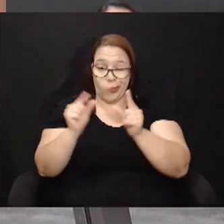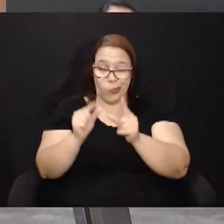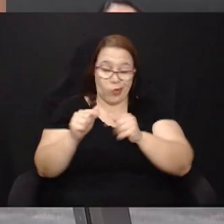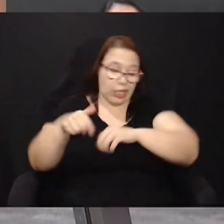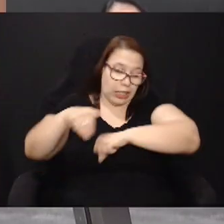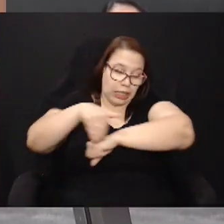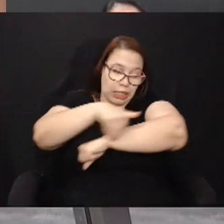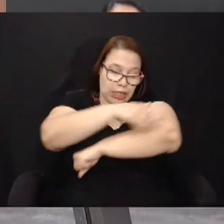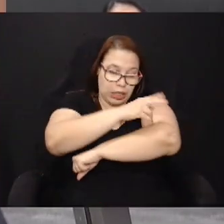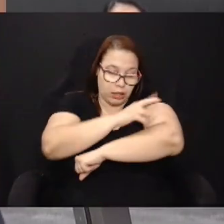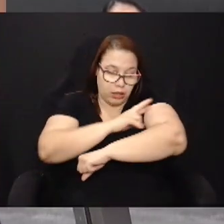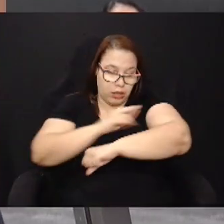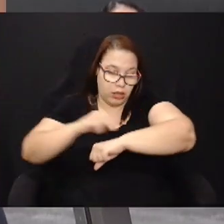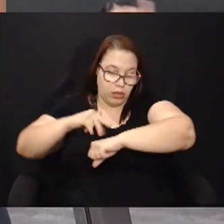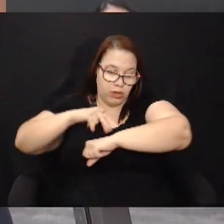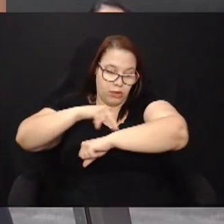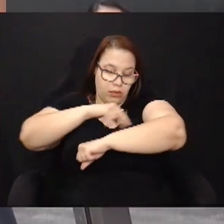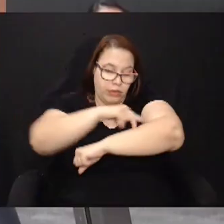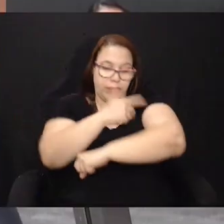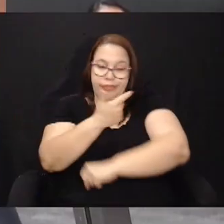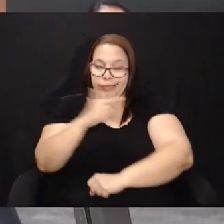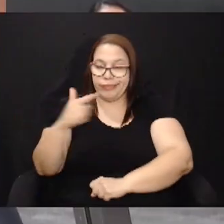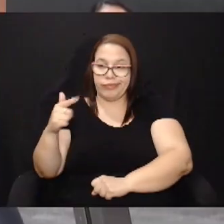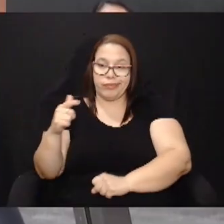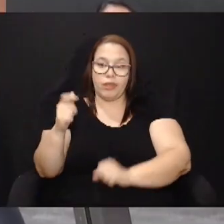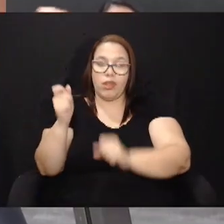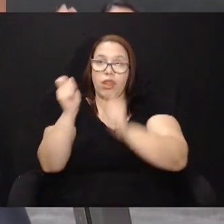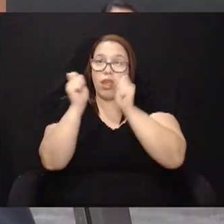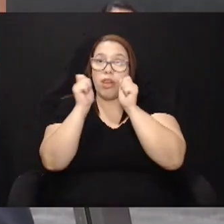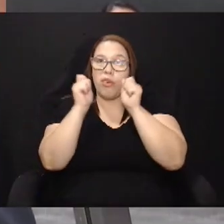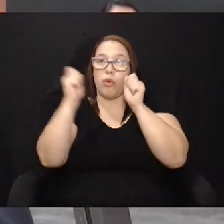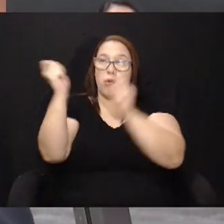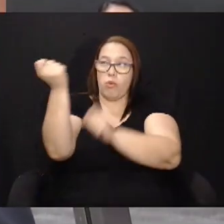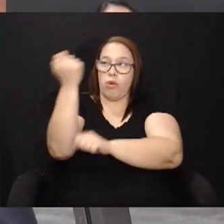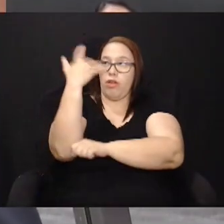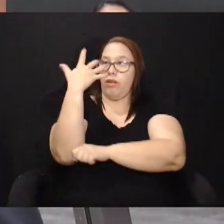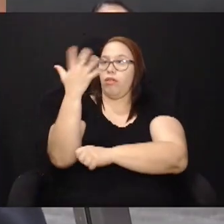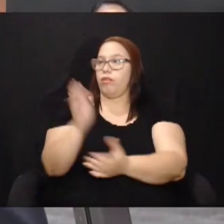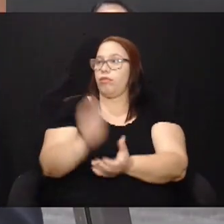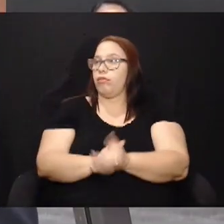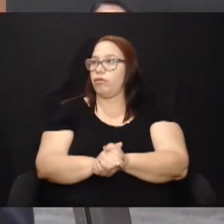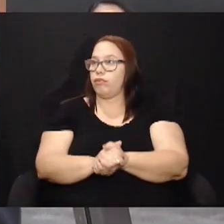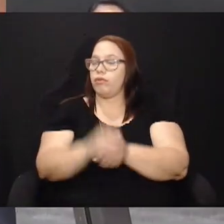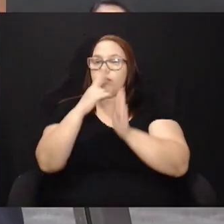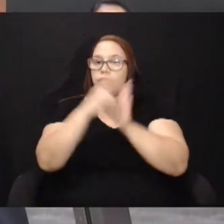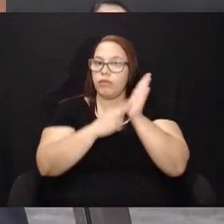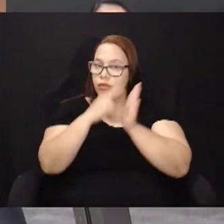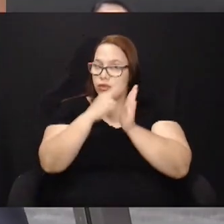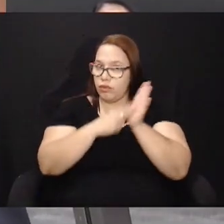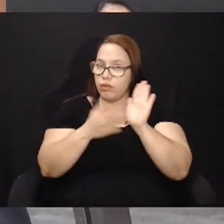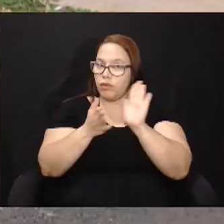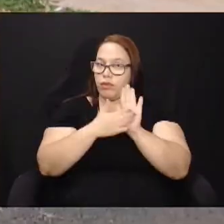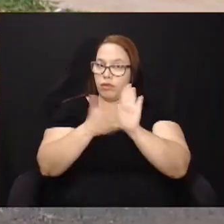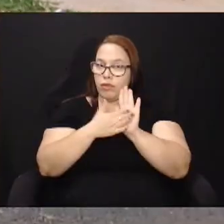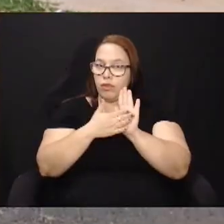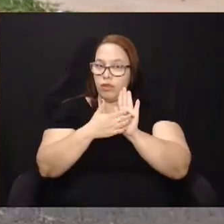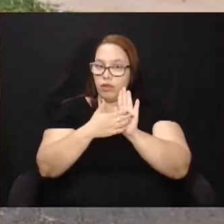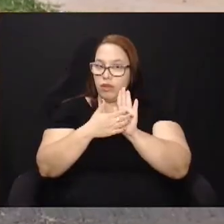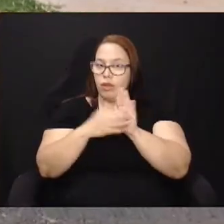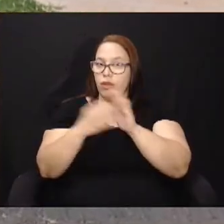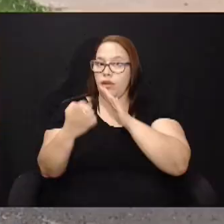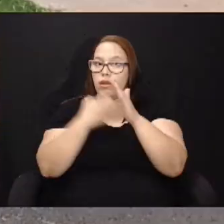pedestres, inclusive que não tem iluminação, e a alegação é de que é uma diretriz viária que está sendo ocupada por essa empresa privada.